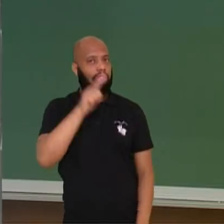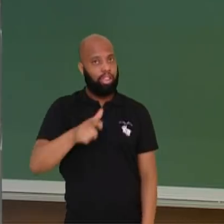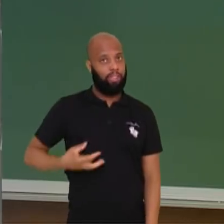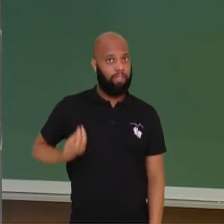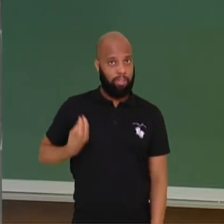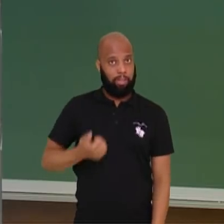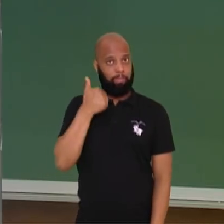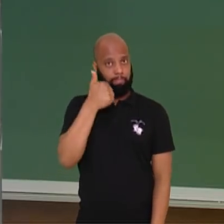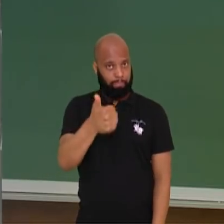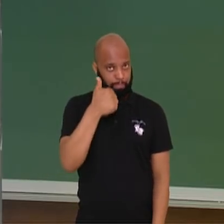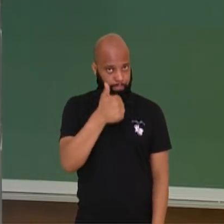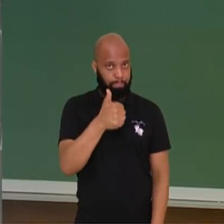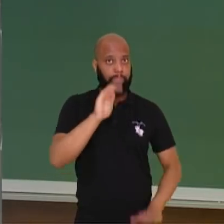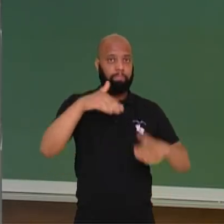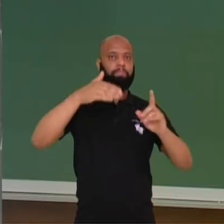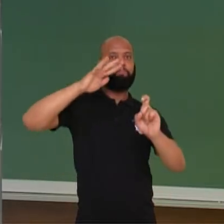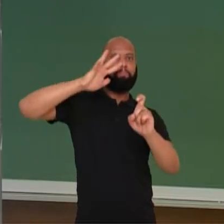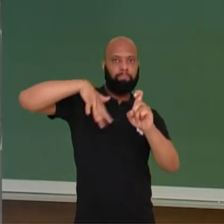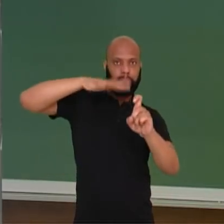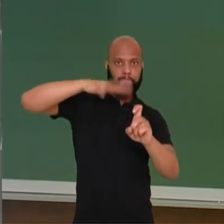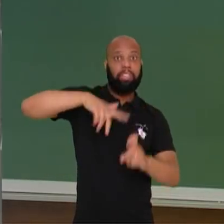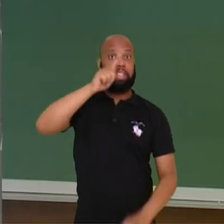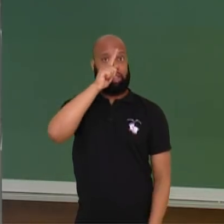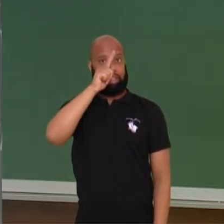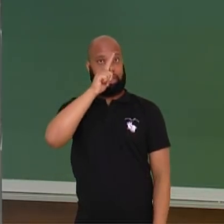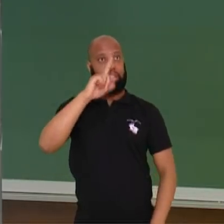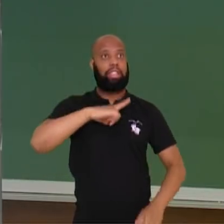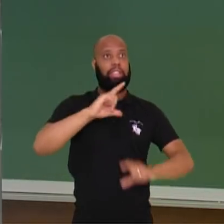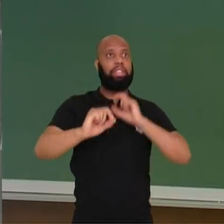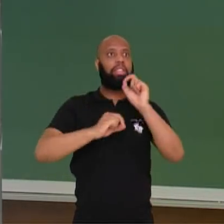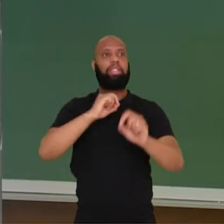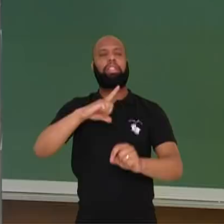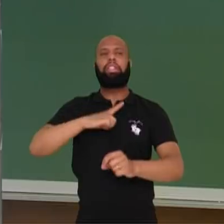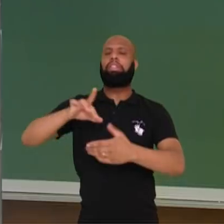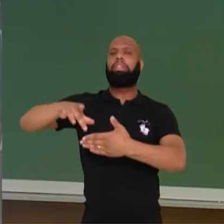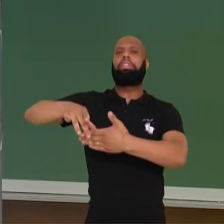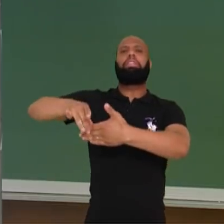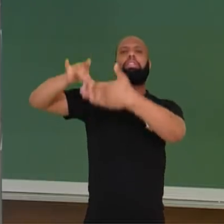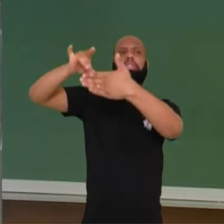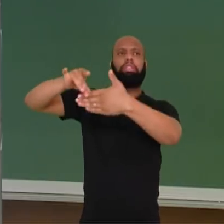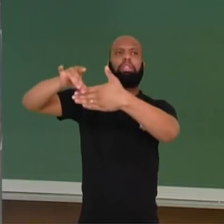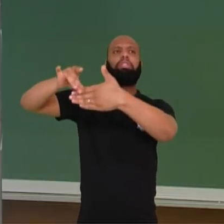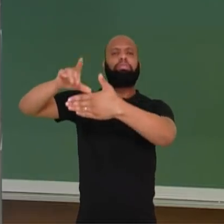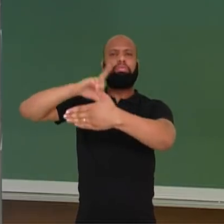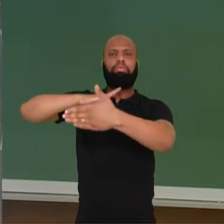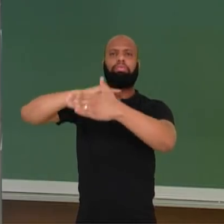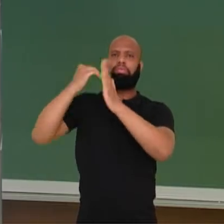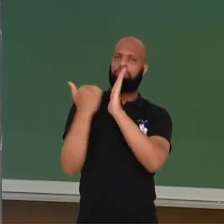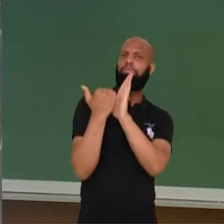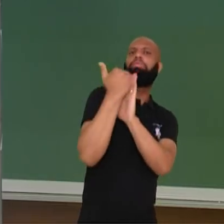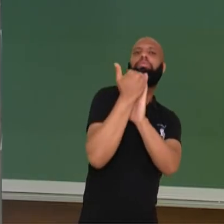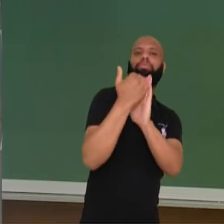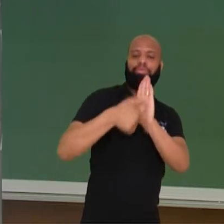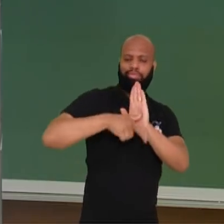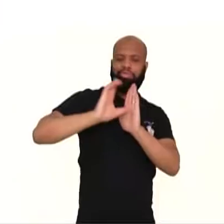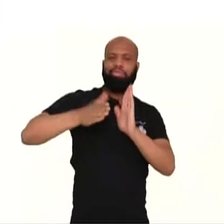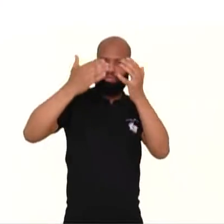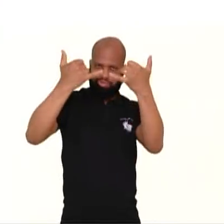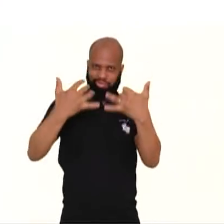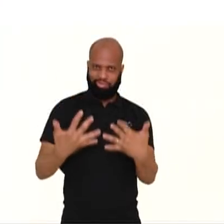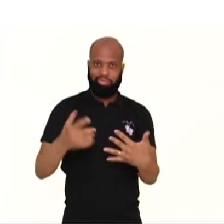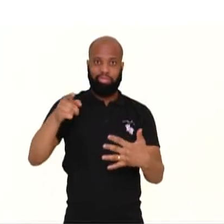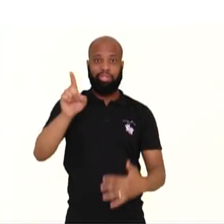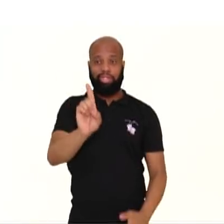bem. A mitologia grega tem como líder lá no Olimpo, então o professor havia comentado,